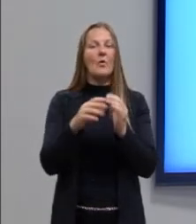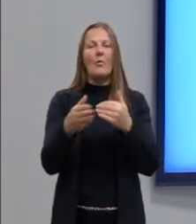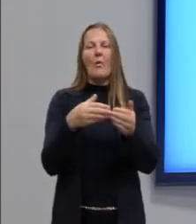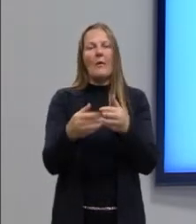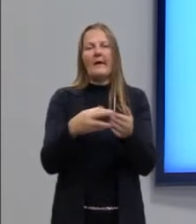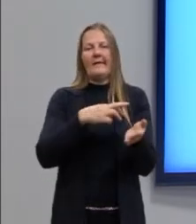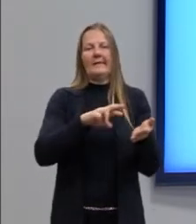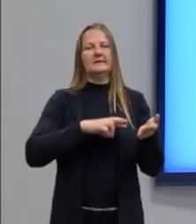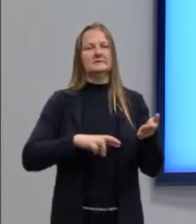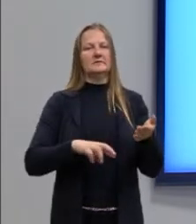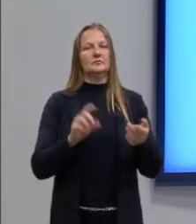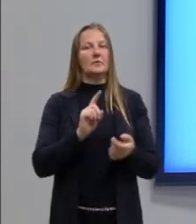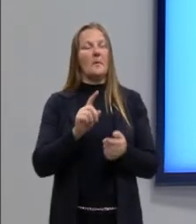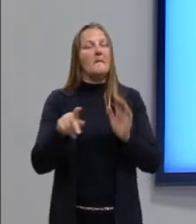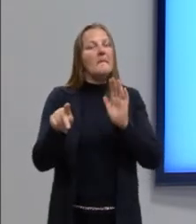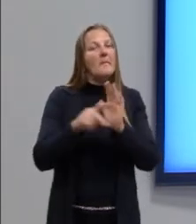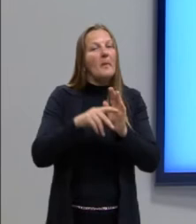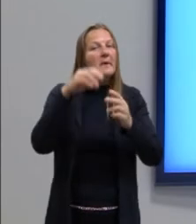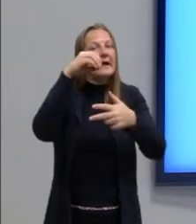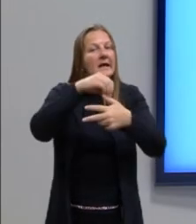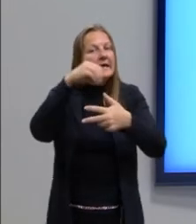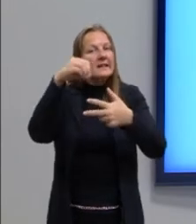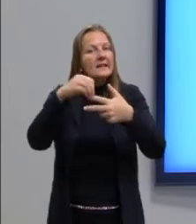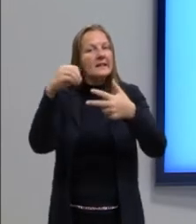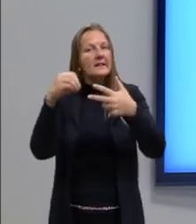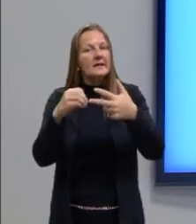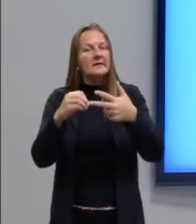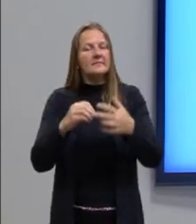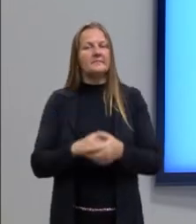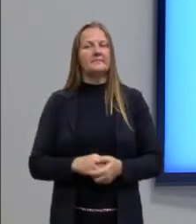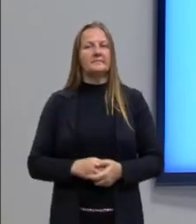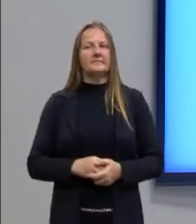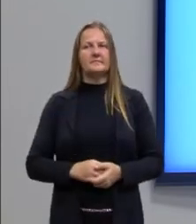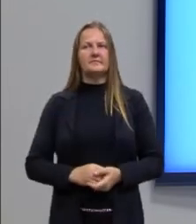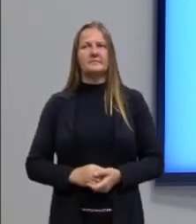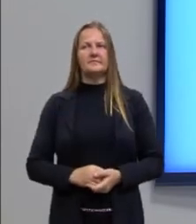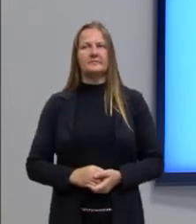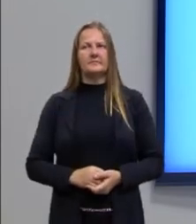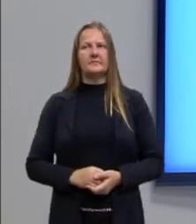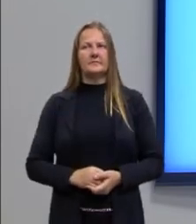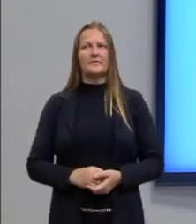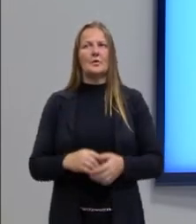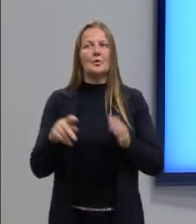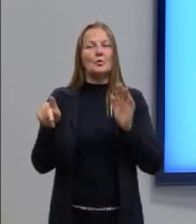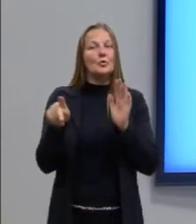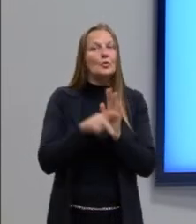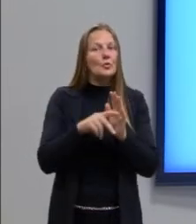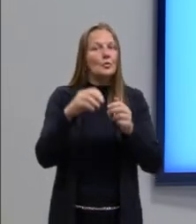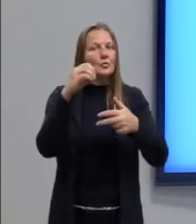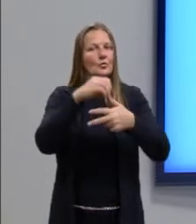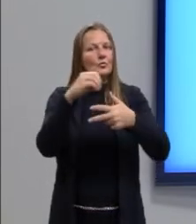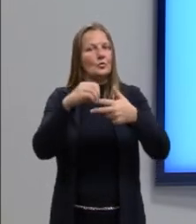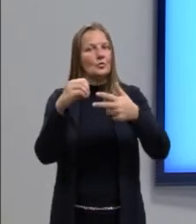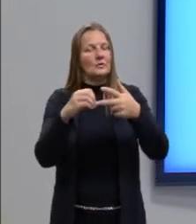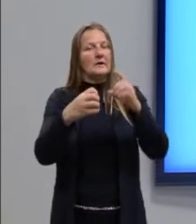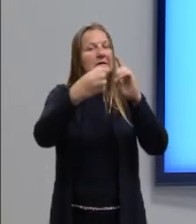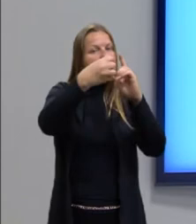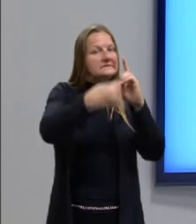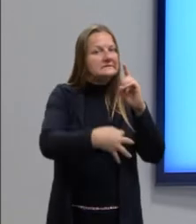redação não é qualquer texto de redação é o texto de redação dissertativo